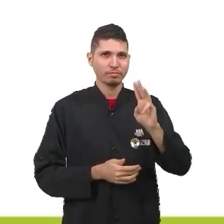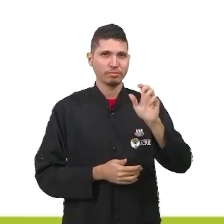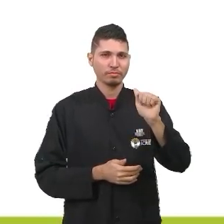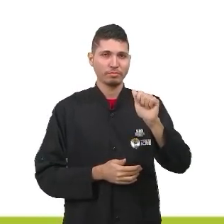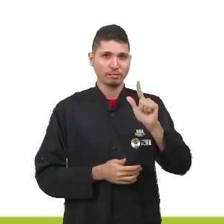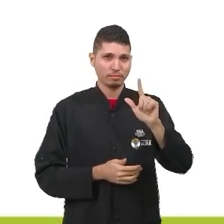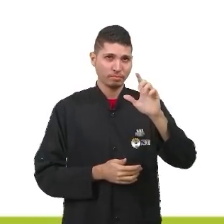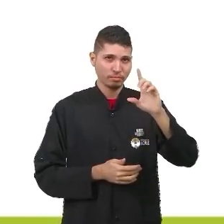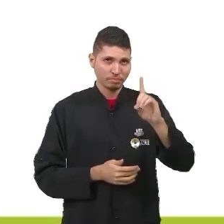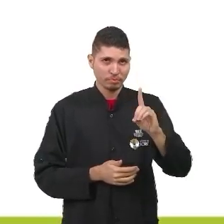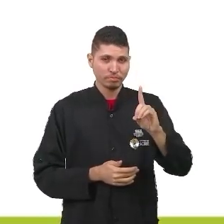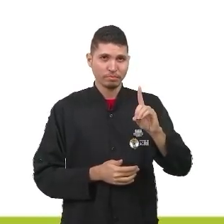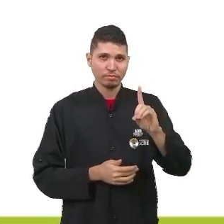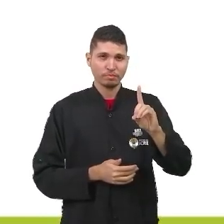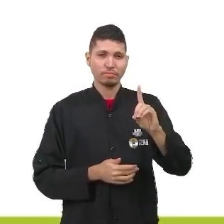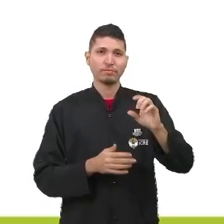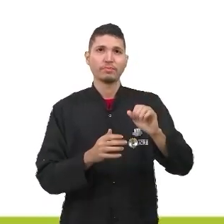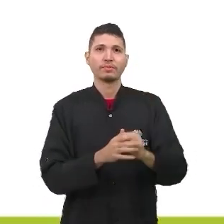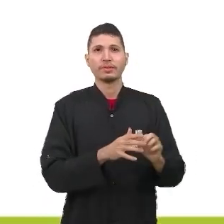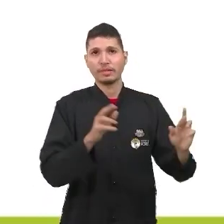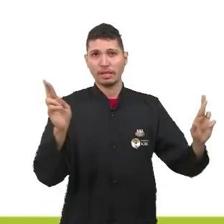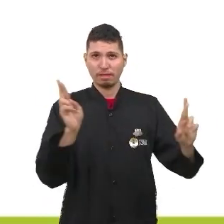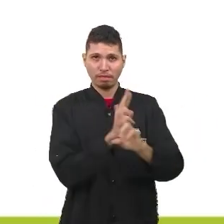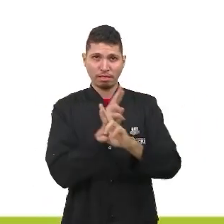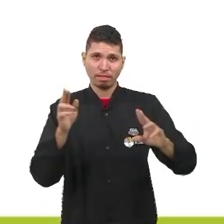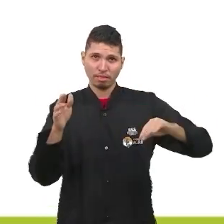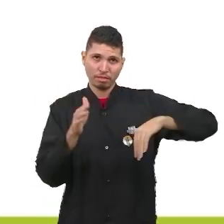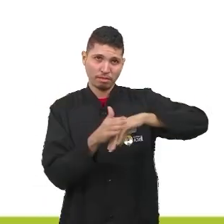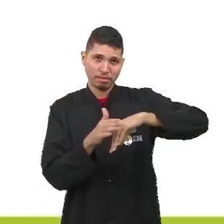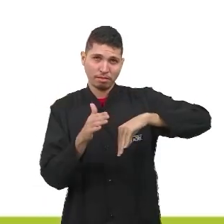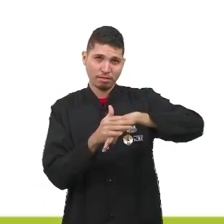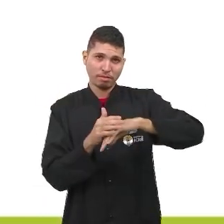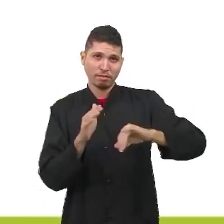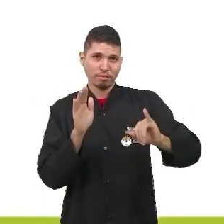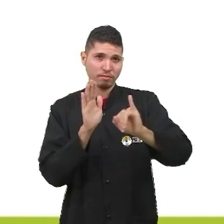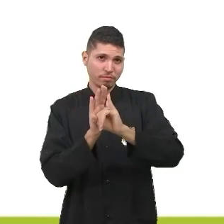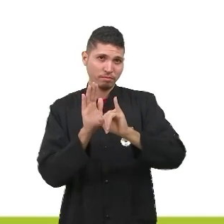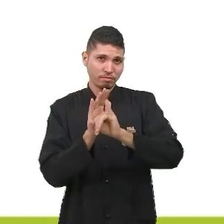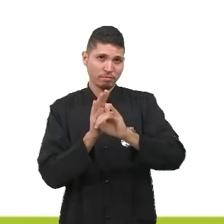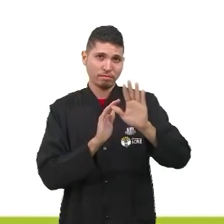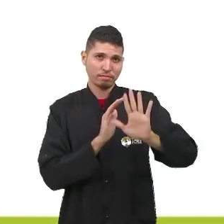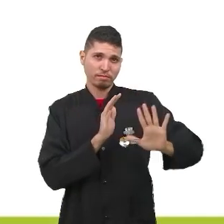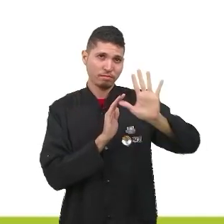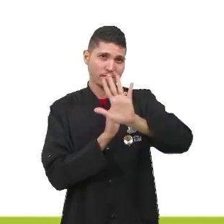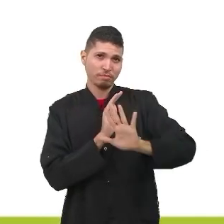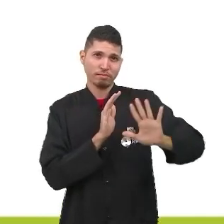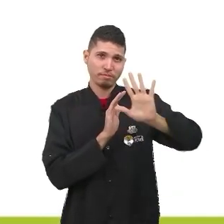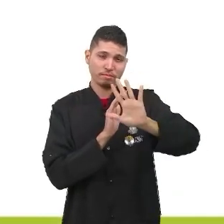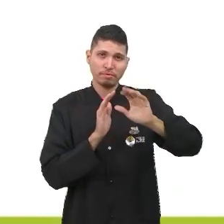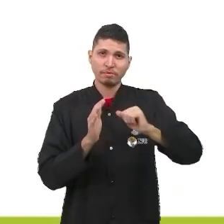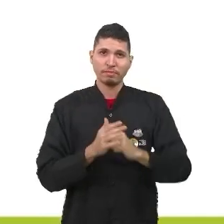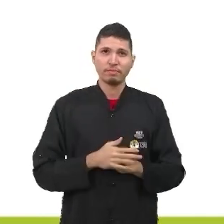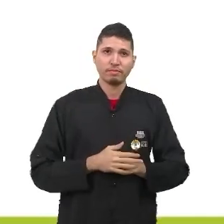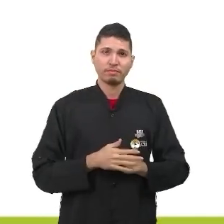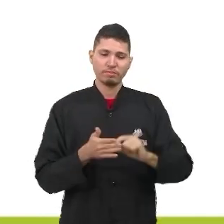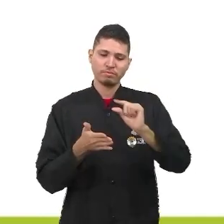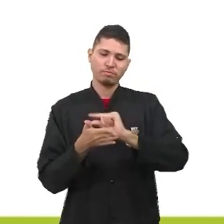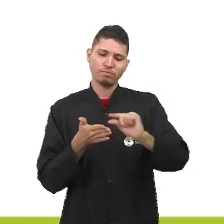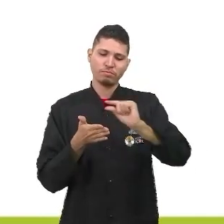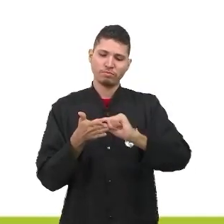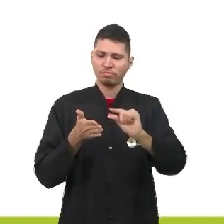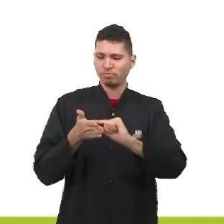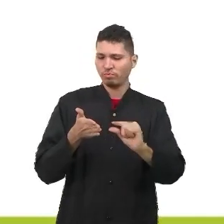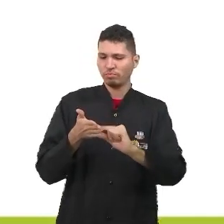está relacionada ao futebol, quanto à questão da identidade nacional. As anotações em torno dos versos